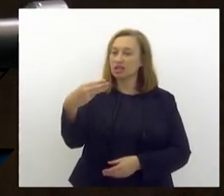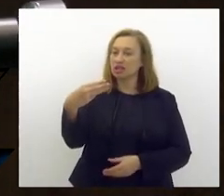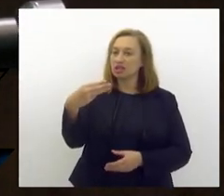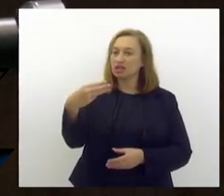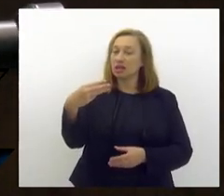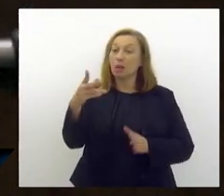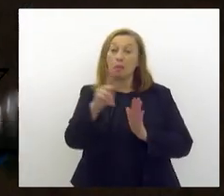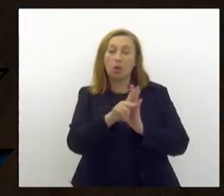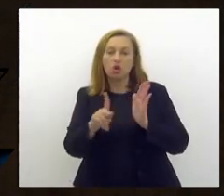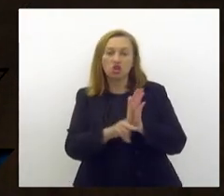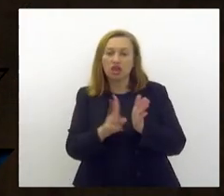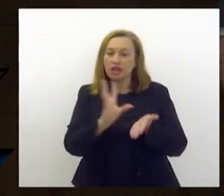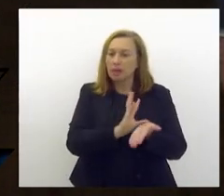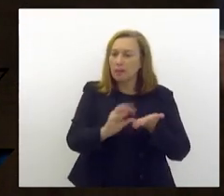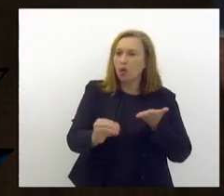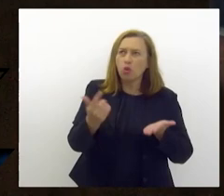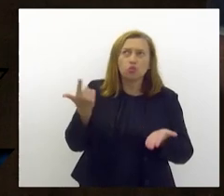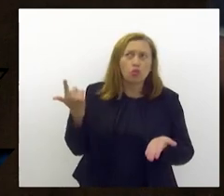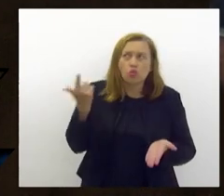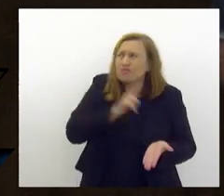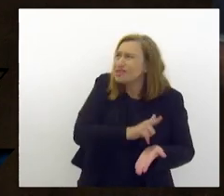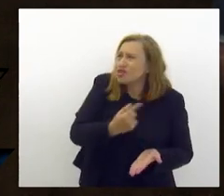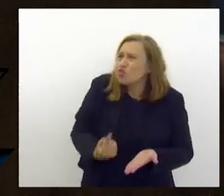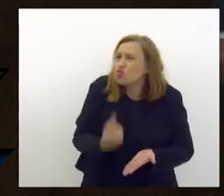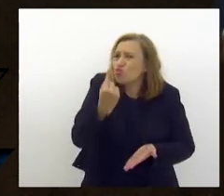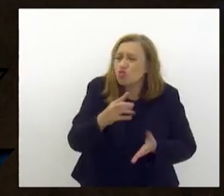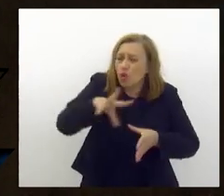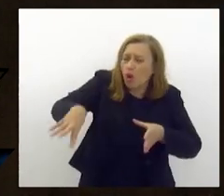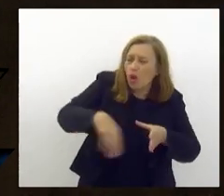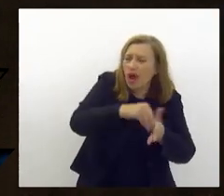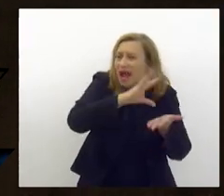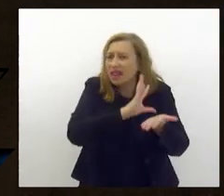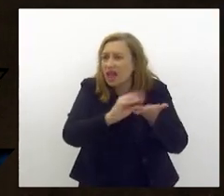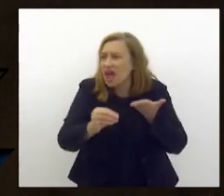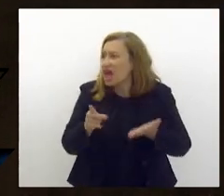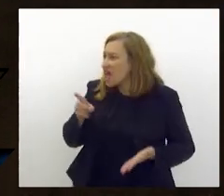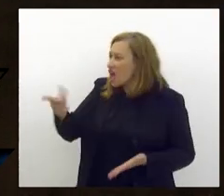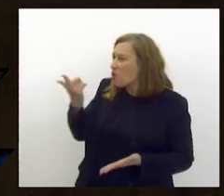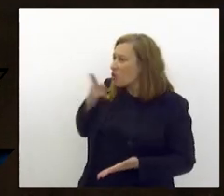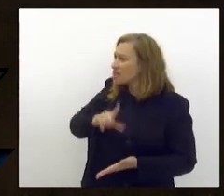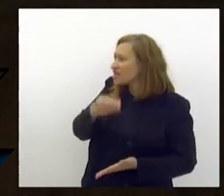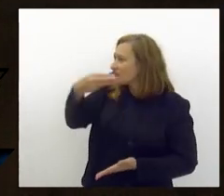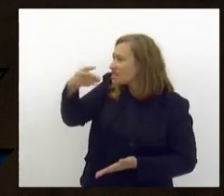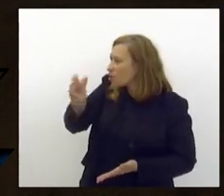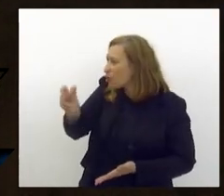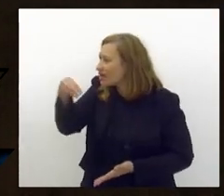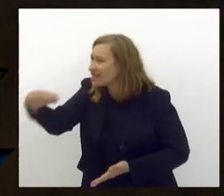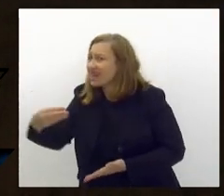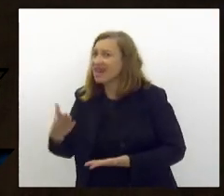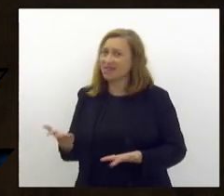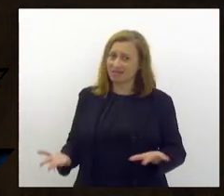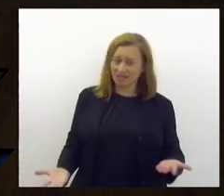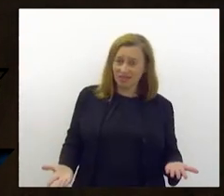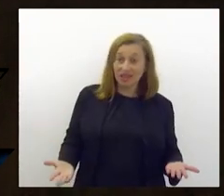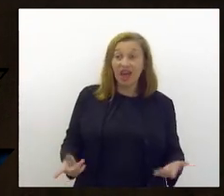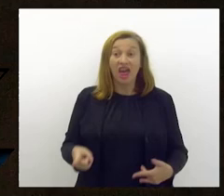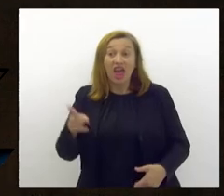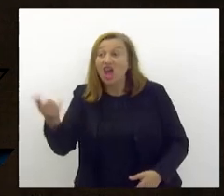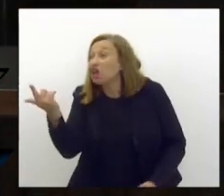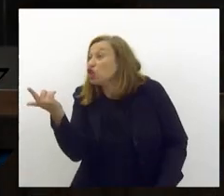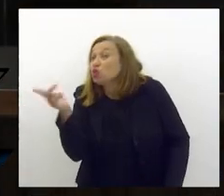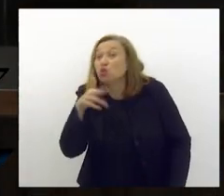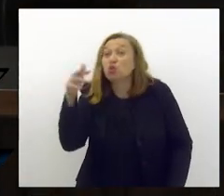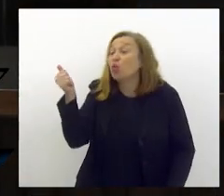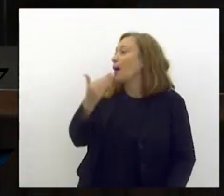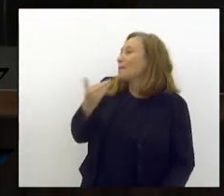Eu não consigo botar um, ele num dia só consegue 53. Meu veterano, ele nunca pede